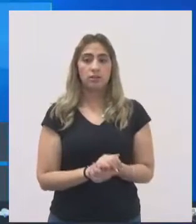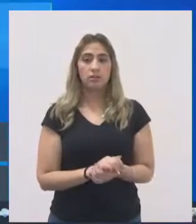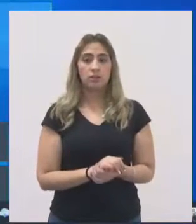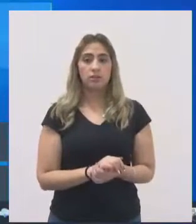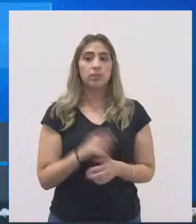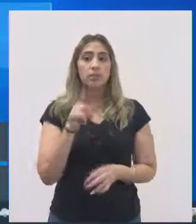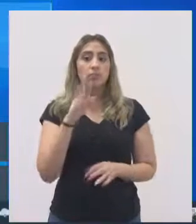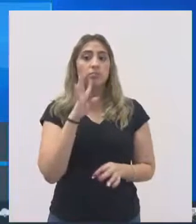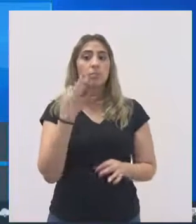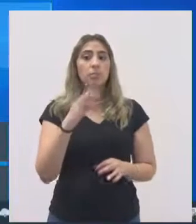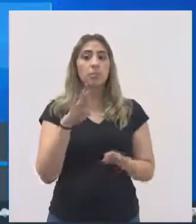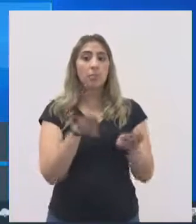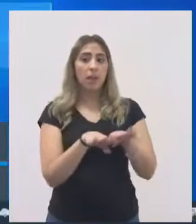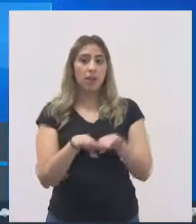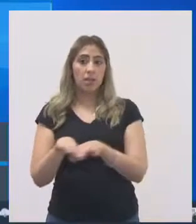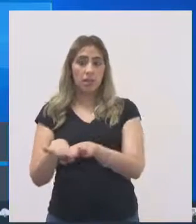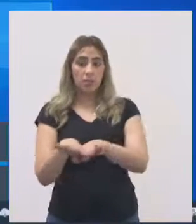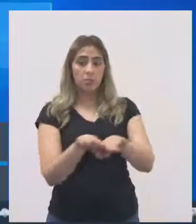está padronizado